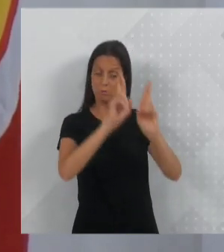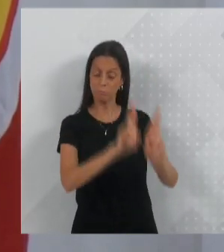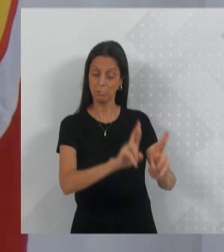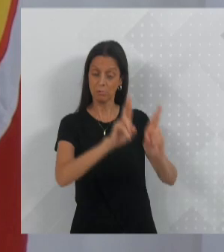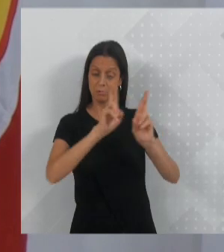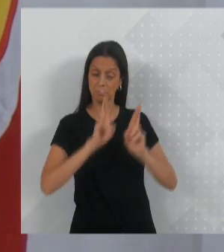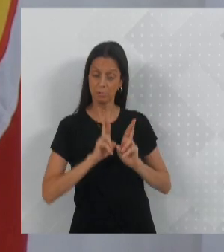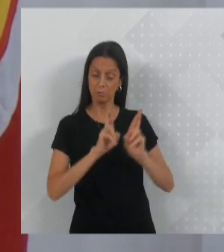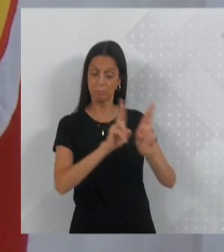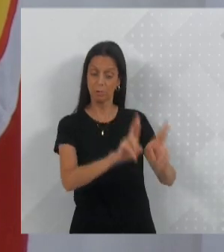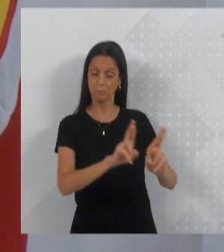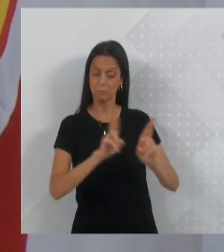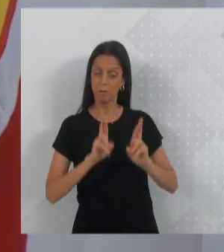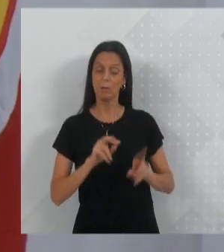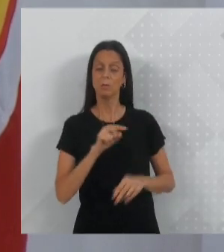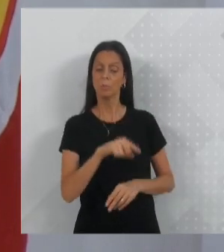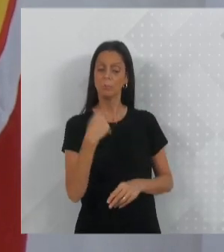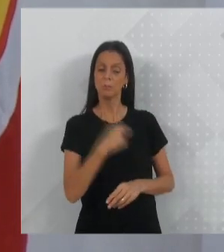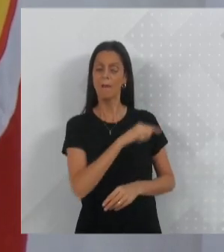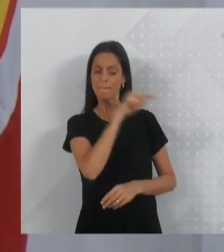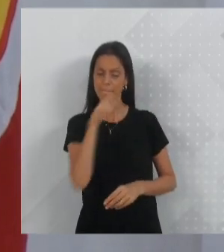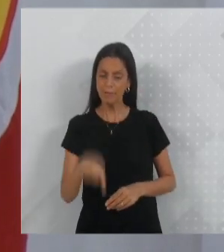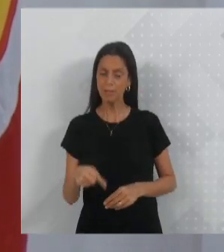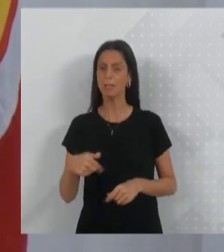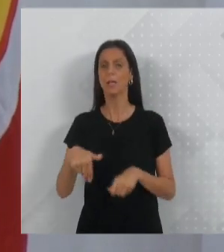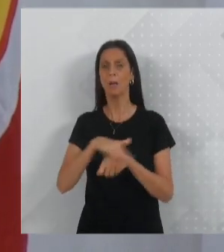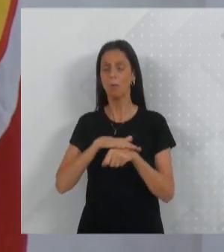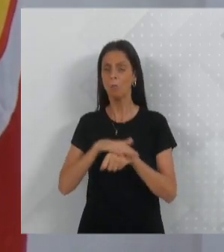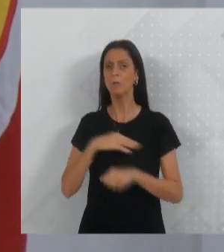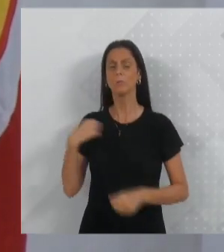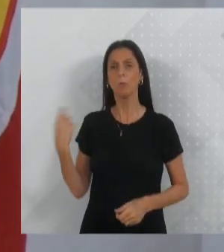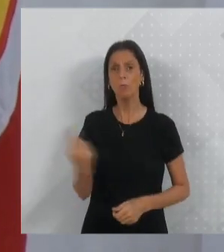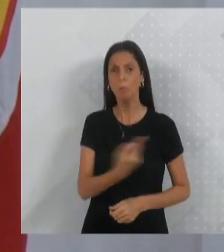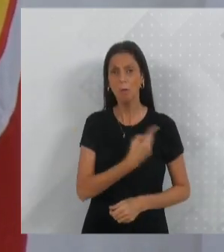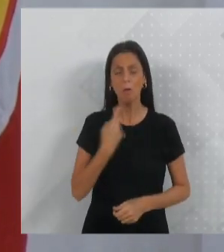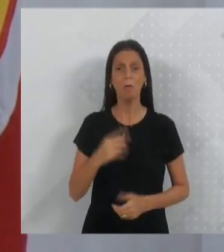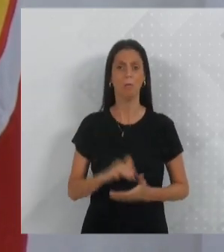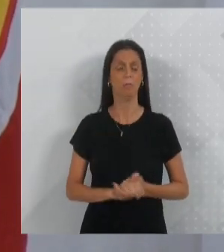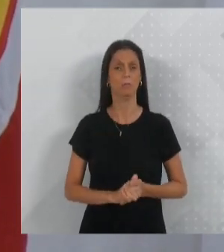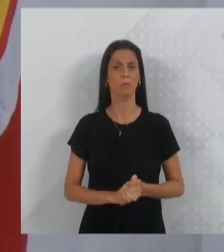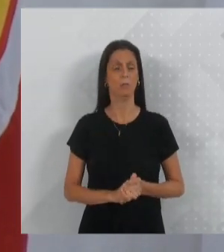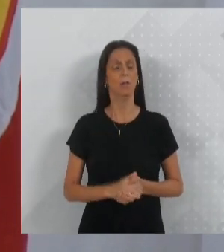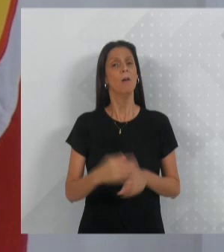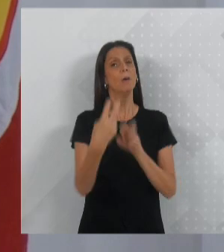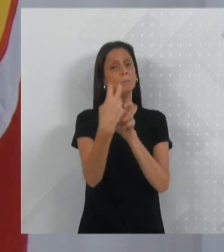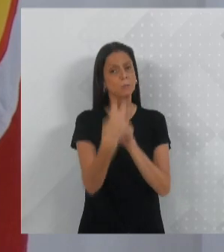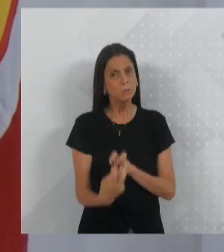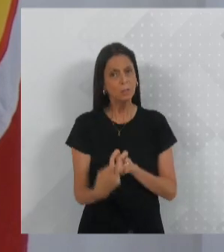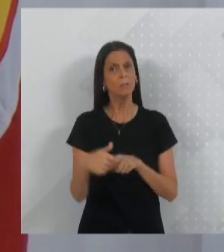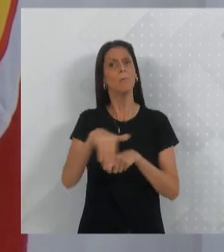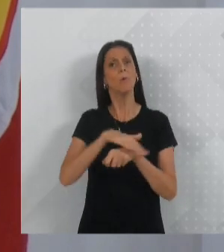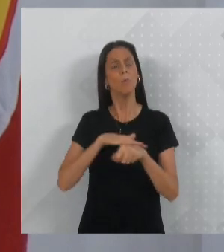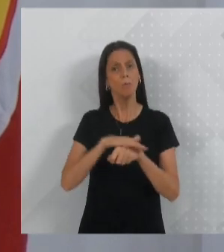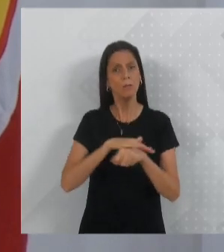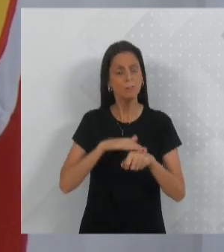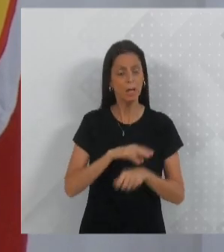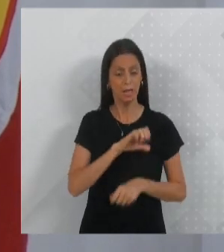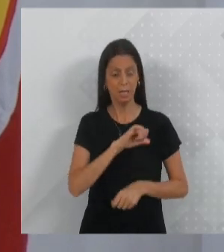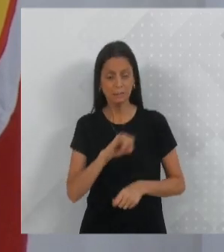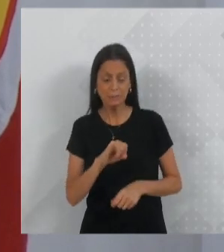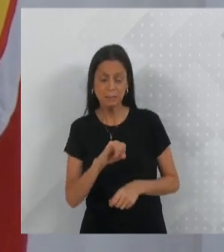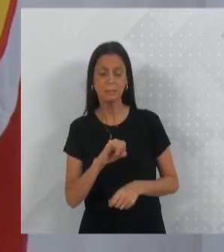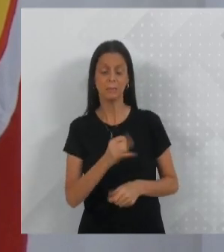até essa casa chamem os parlamentares que são representantes do povo chamem para uma conversa vamos tomar a decisão de parar Ok